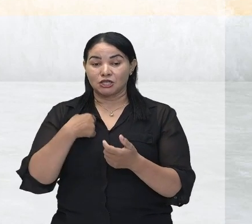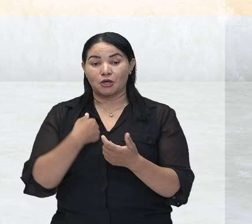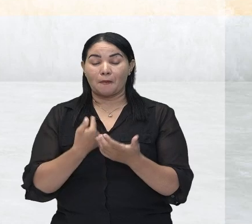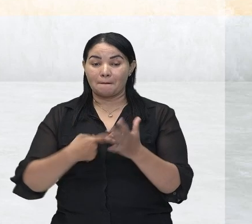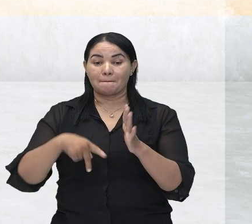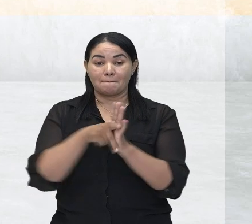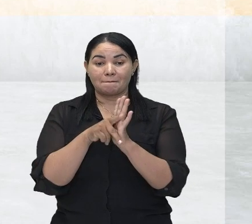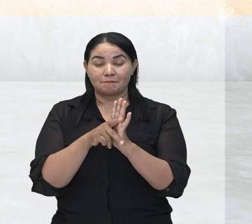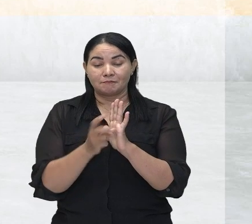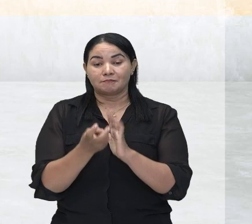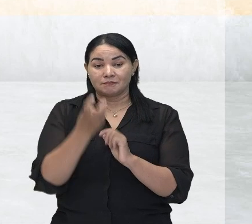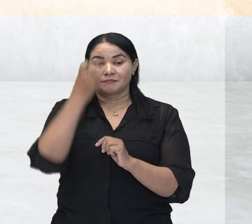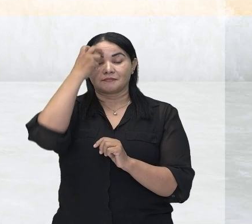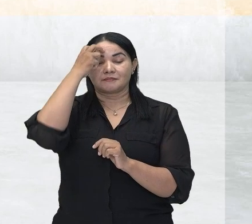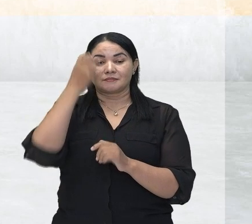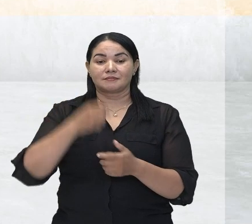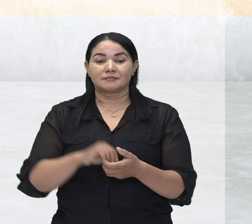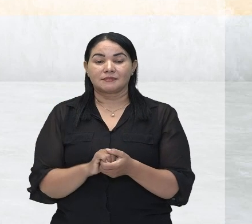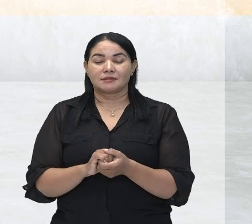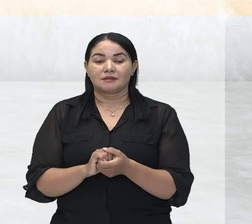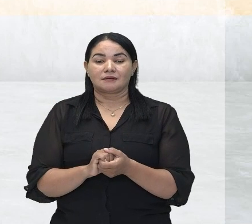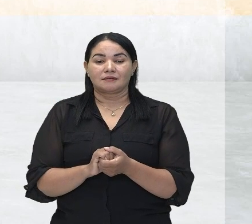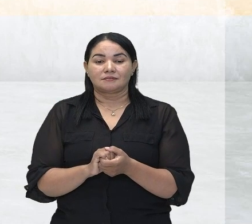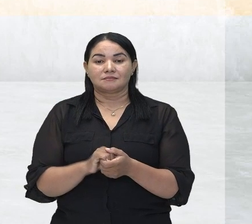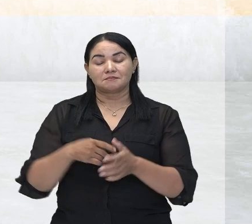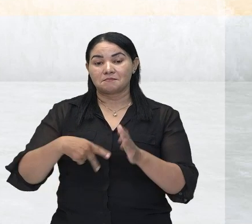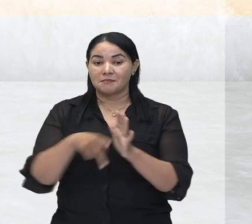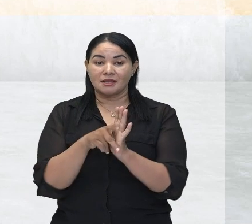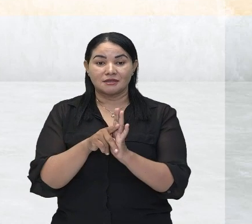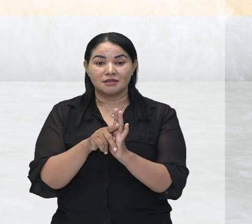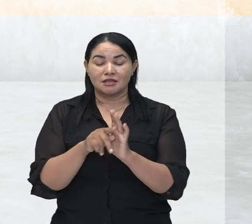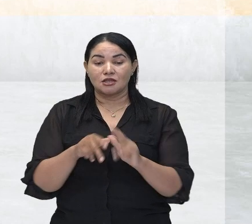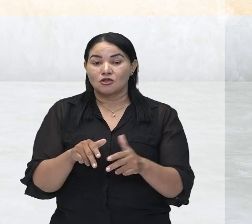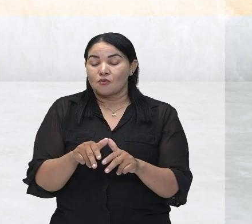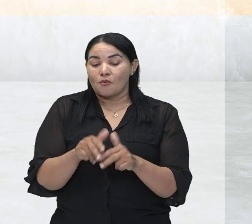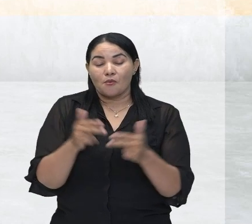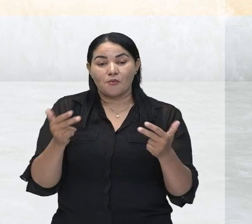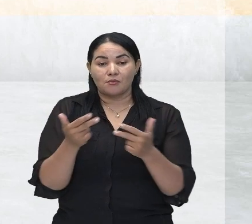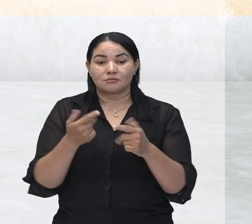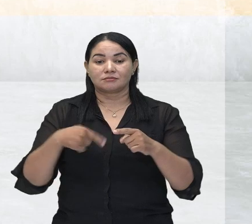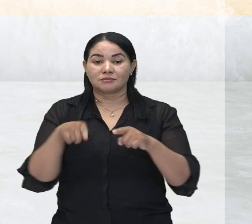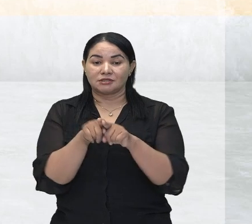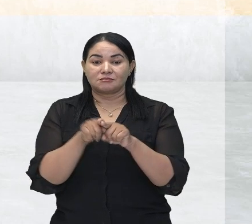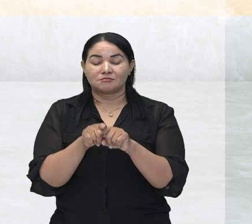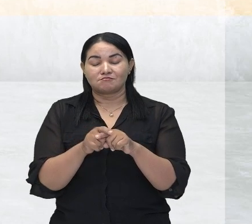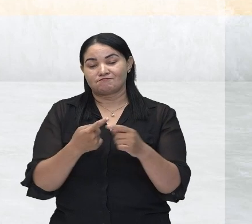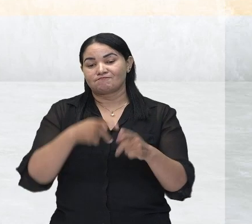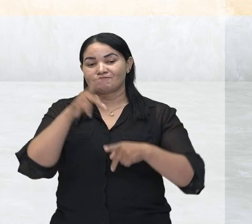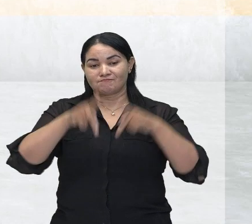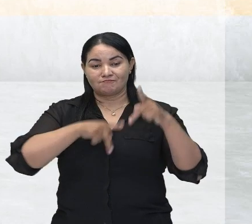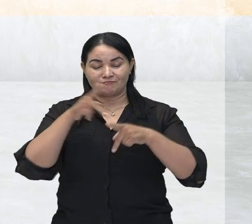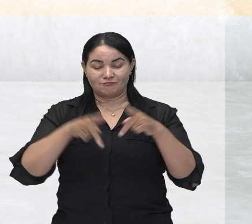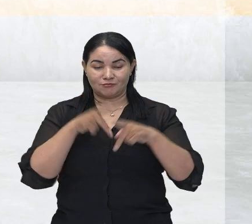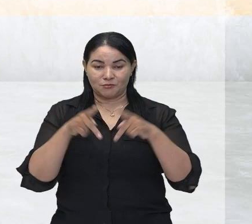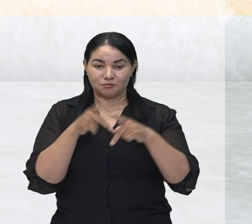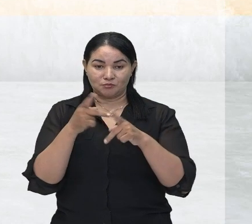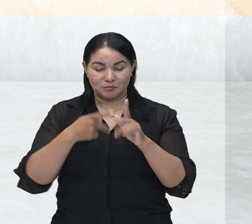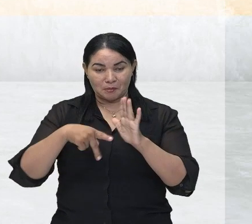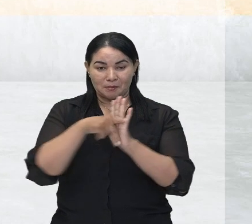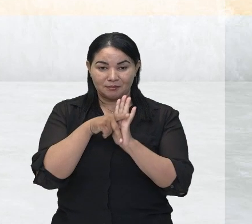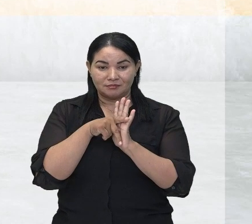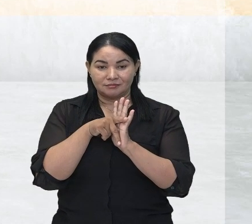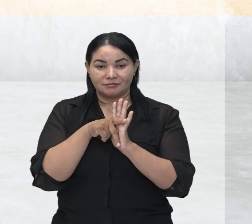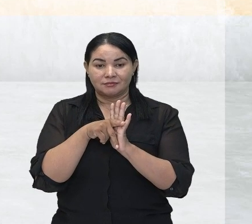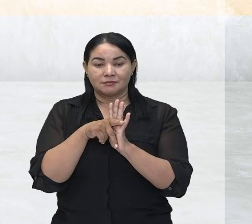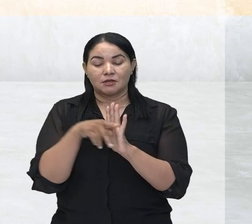dessa cultura, eu faço parte dessa etnia, eu faço parte desse povo. Por isso, eu tenho o